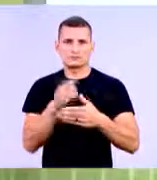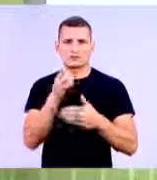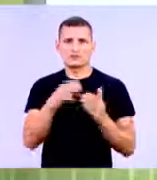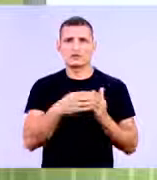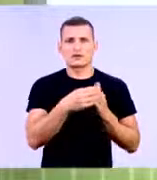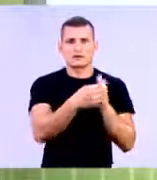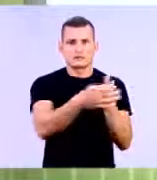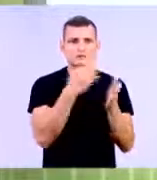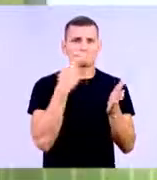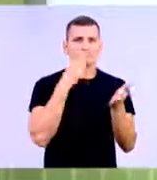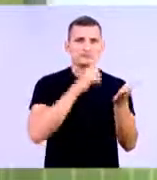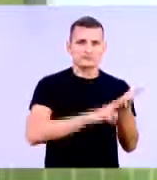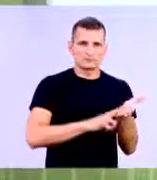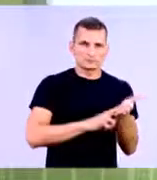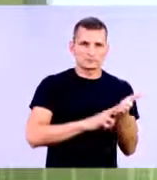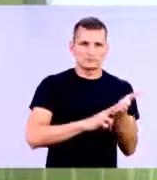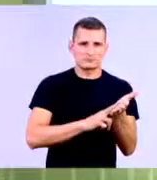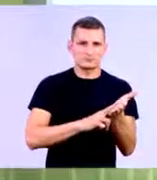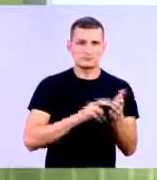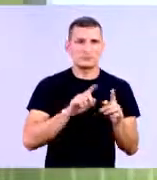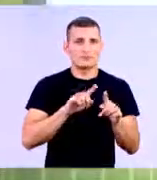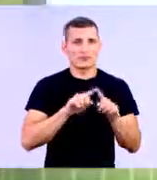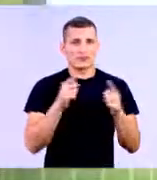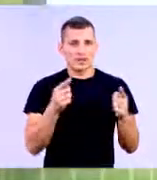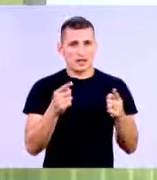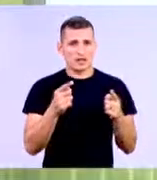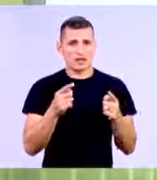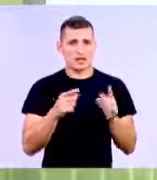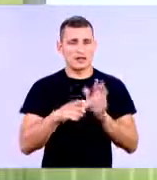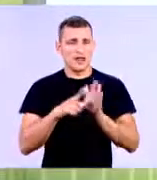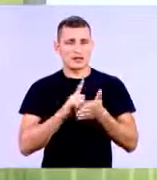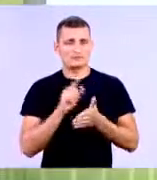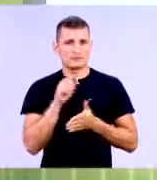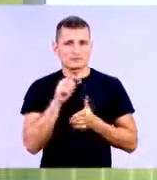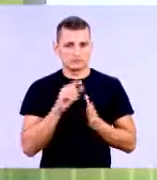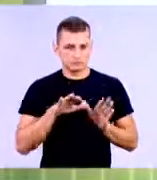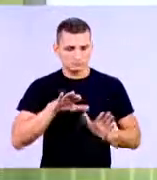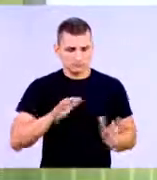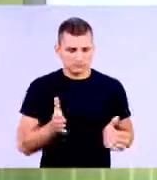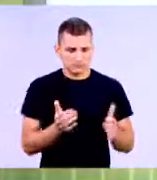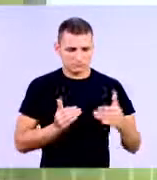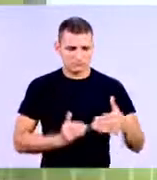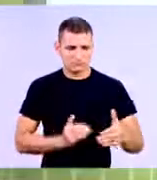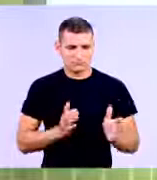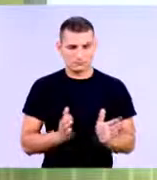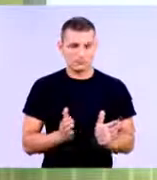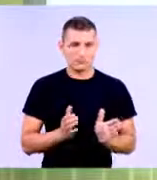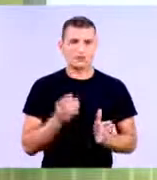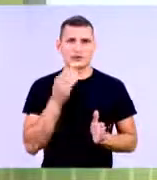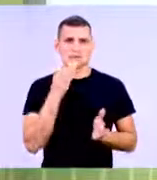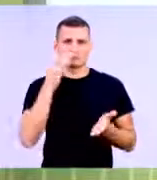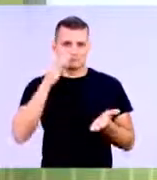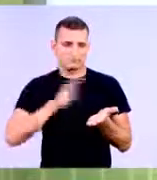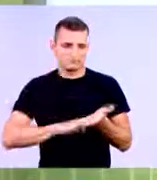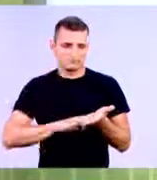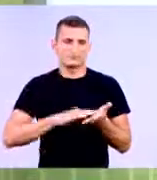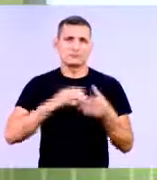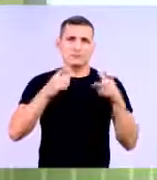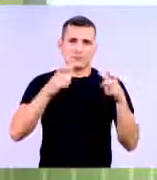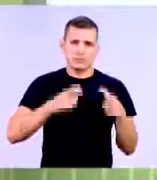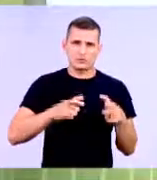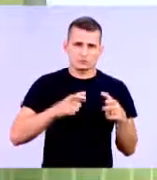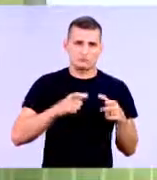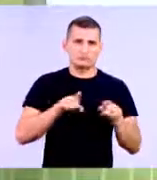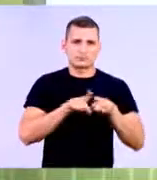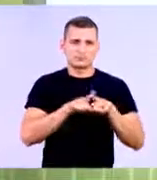os correios, só que antes de você embalar o produto ali, você coloca o remetente, né, os endereços de origem